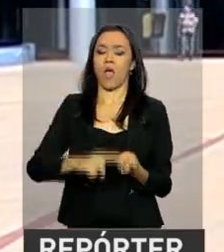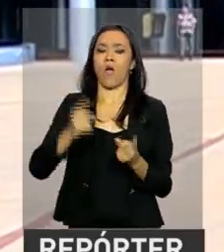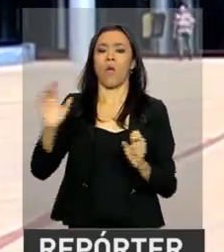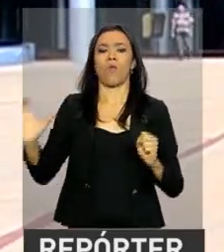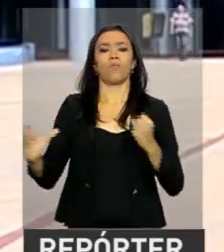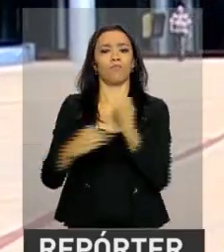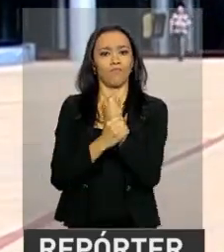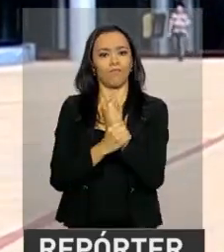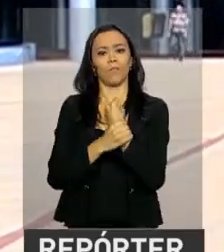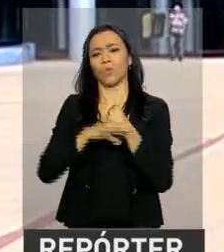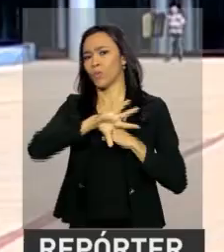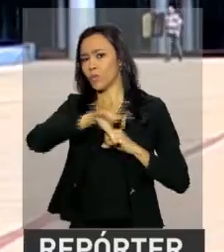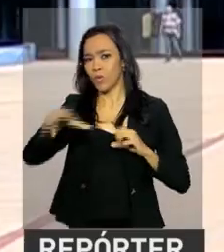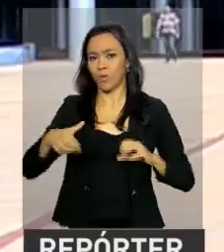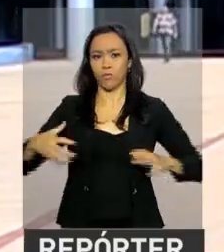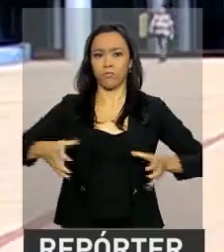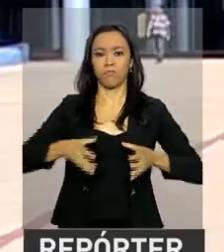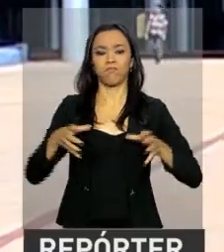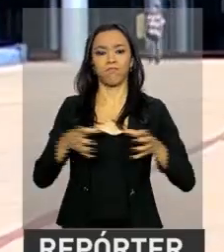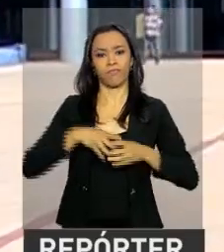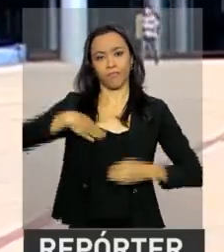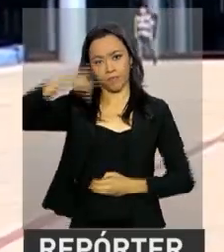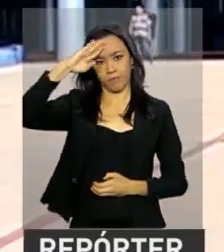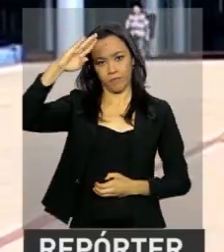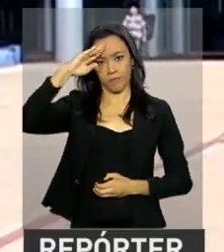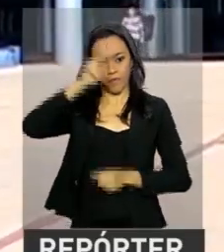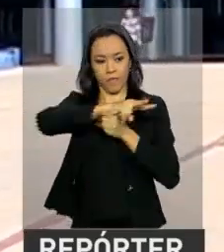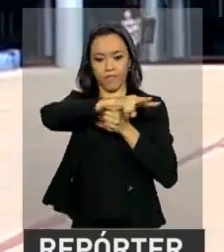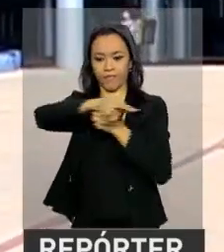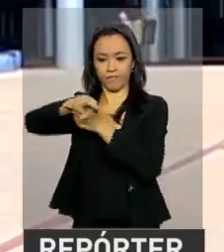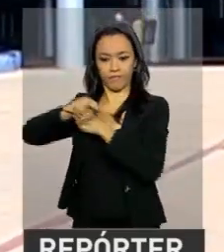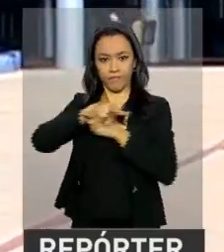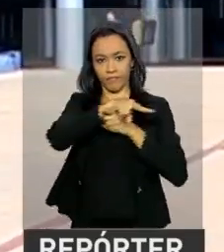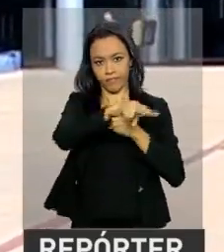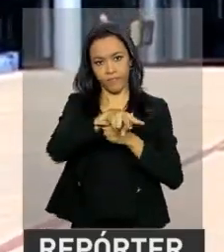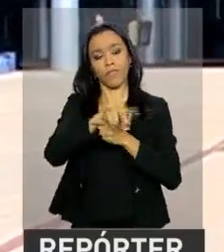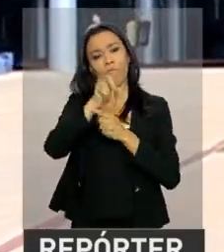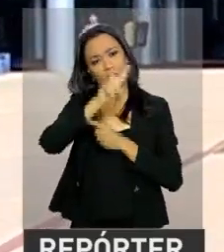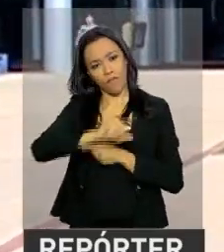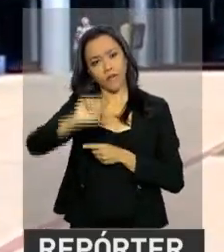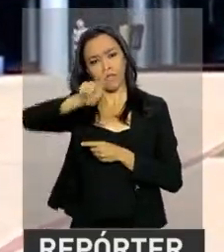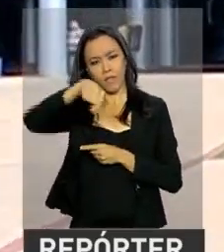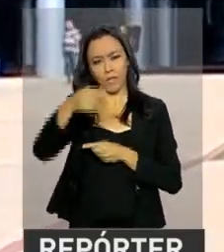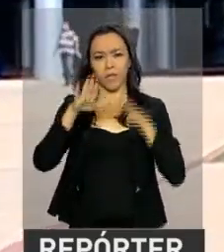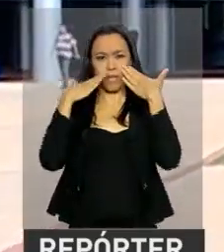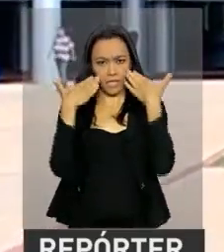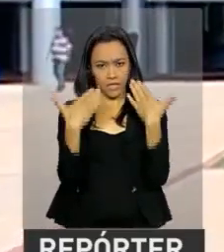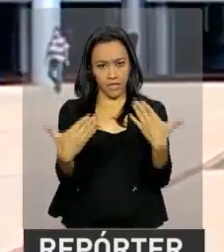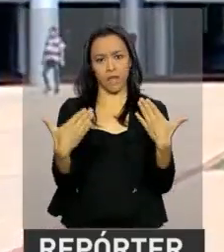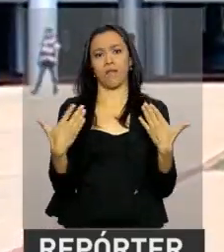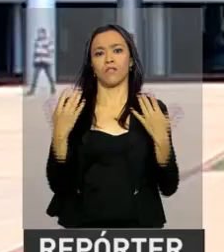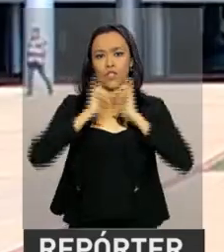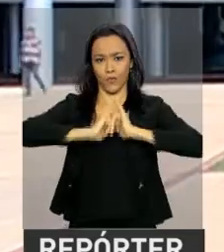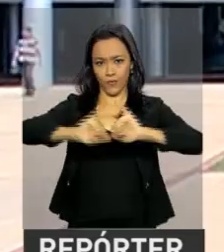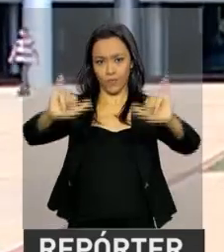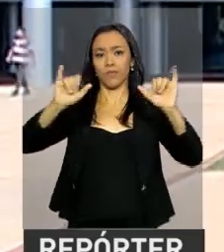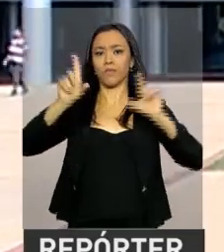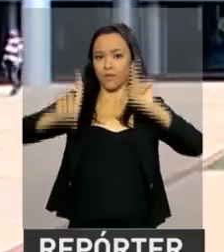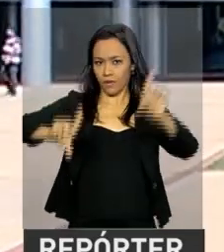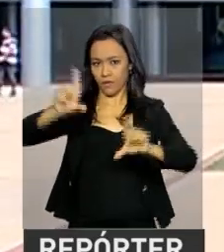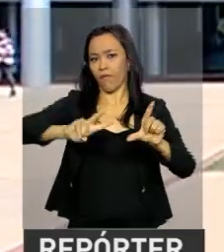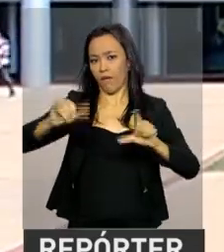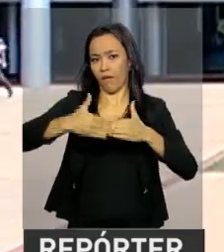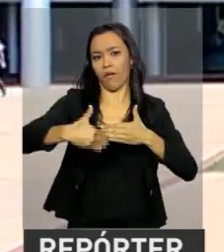Daqui a pouco, às 11 horas, esse centro de comando e controle vai ser apresentado à imprensa. O ministro da